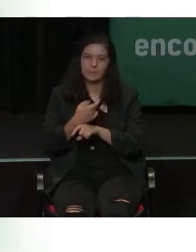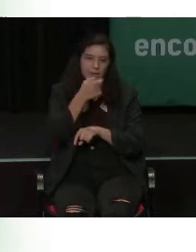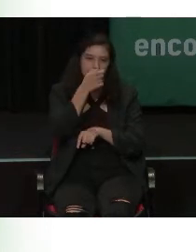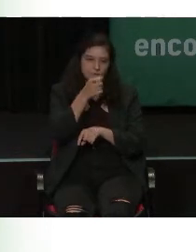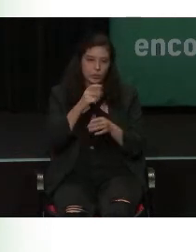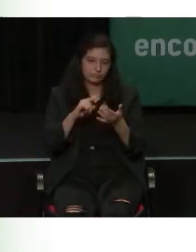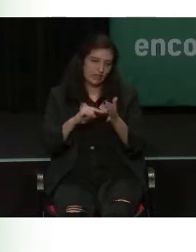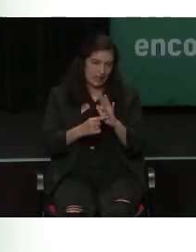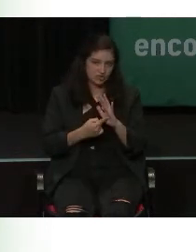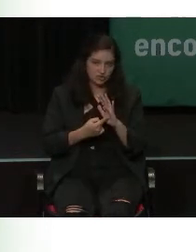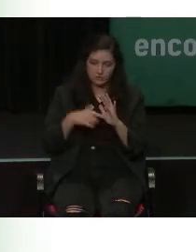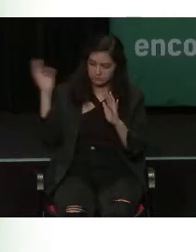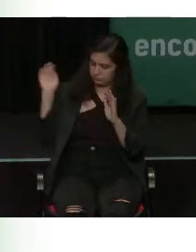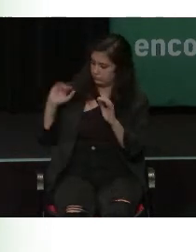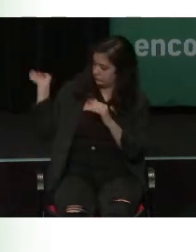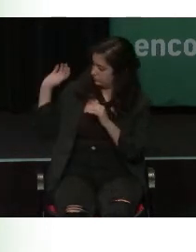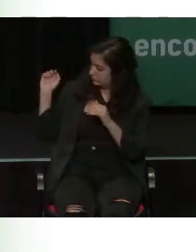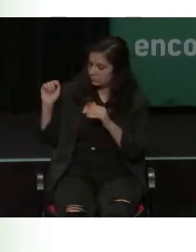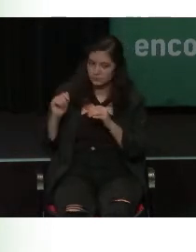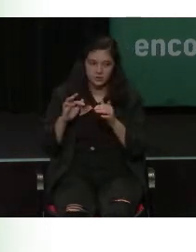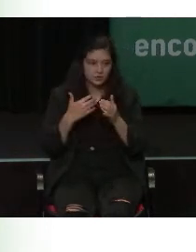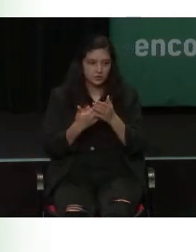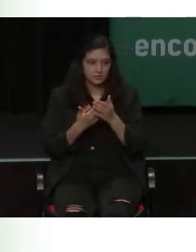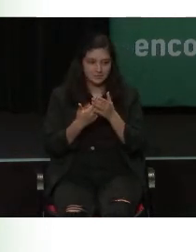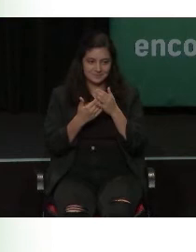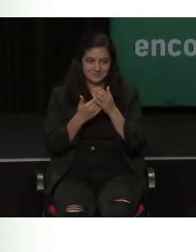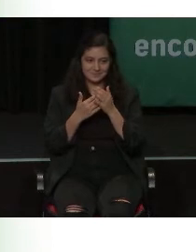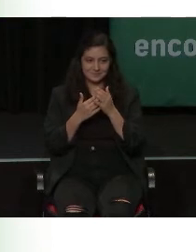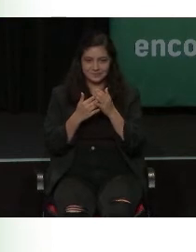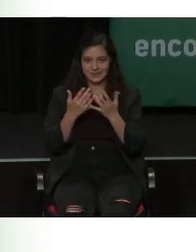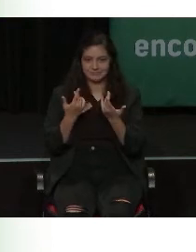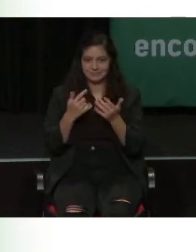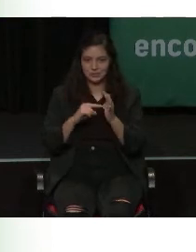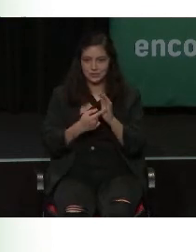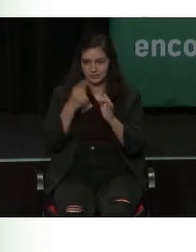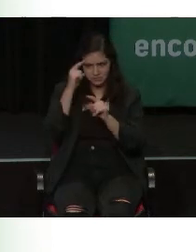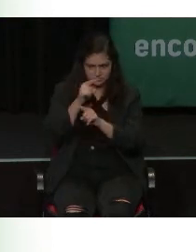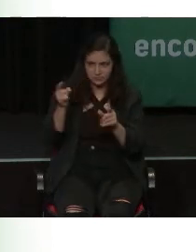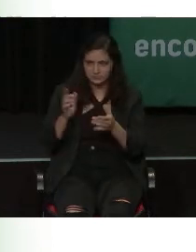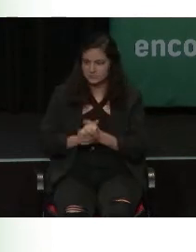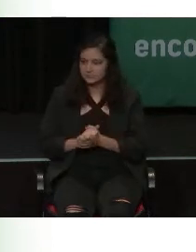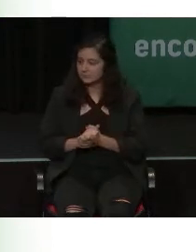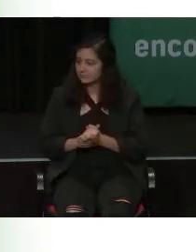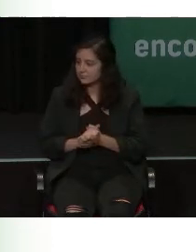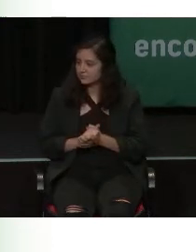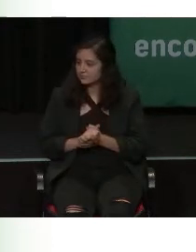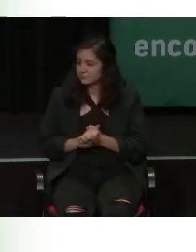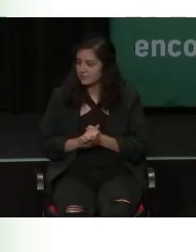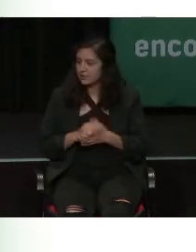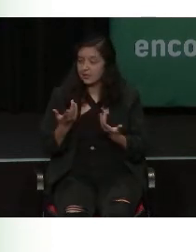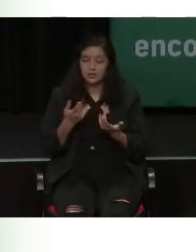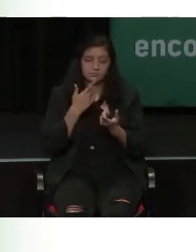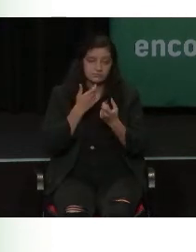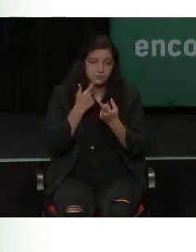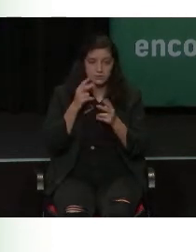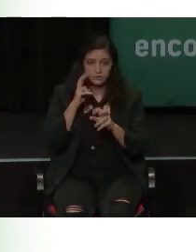Testes esses que já estão, como sabemos, muito divulgados. E nós focamos, digamos, estas perguntas de investigação